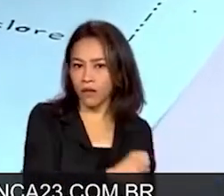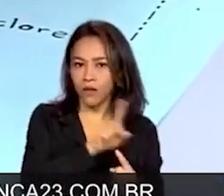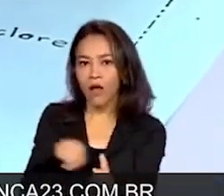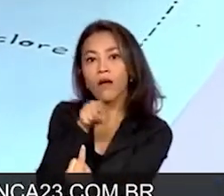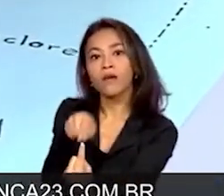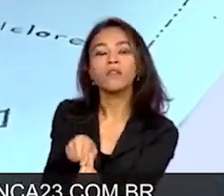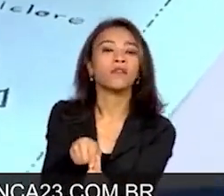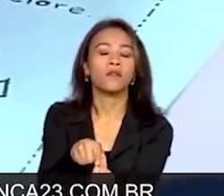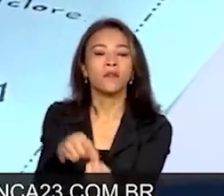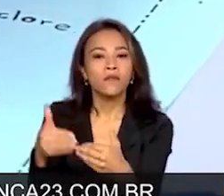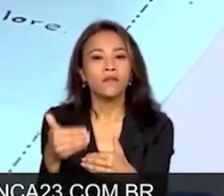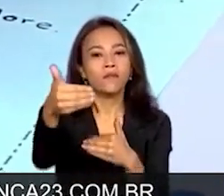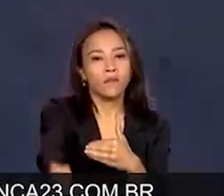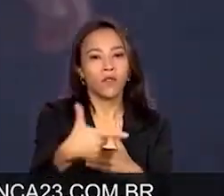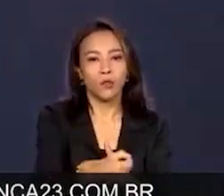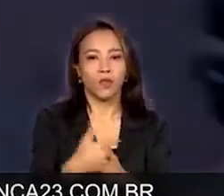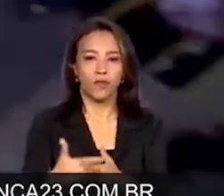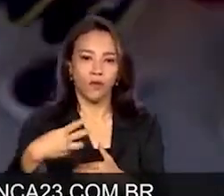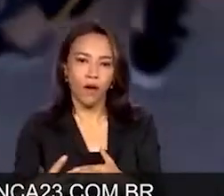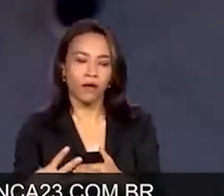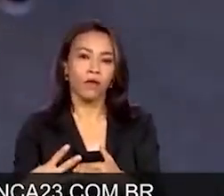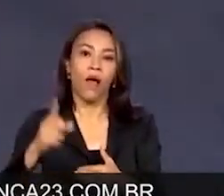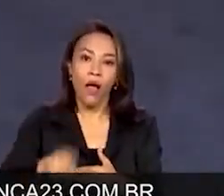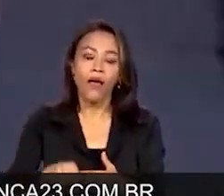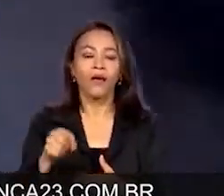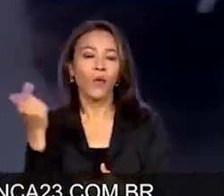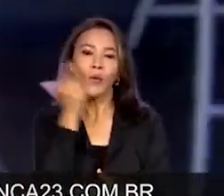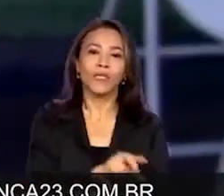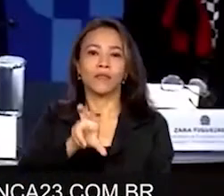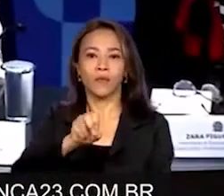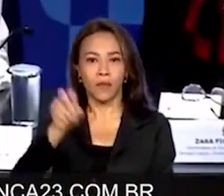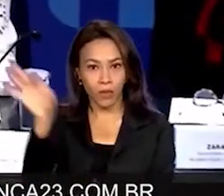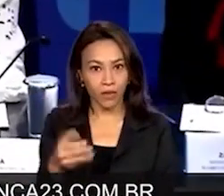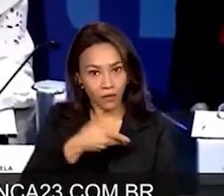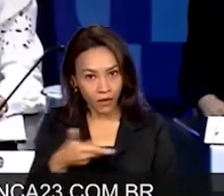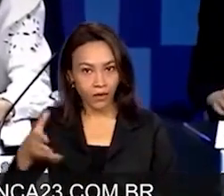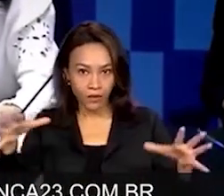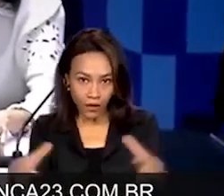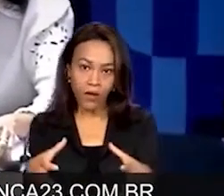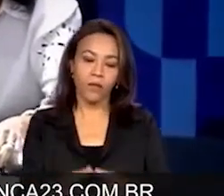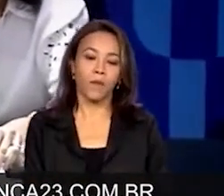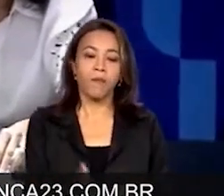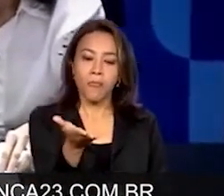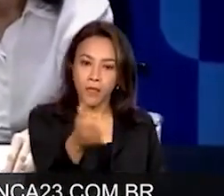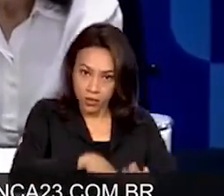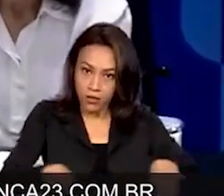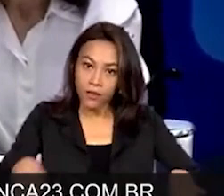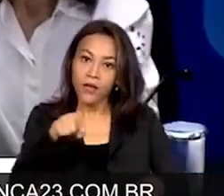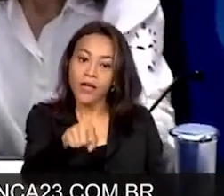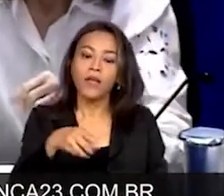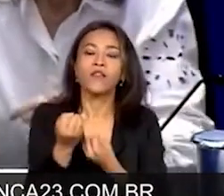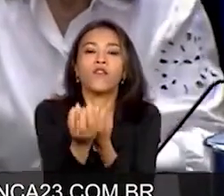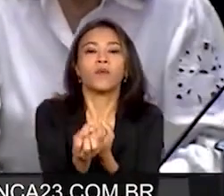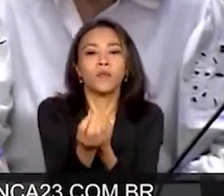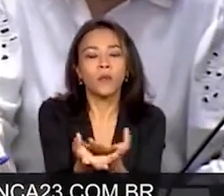para 2024 é atingir 50% desse público. O ministro da Educação destacou que os dados